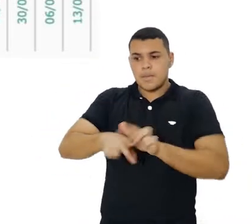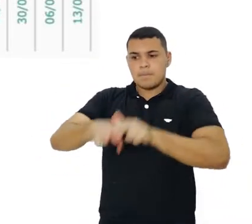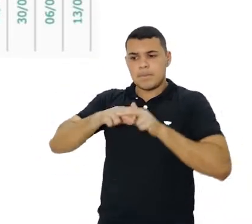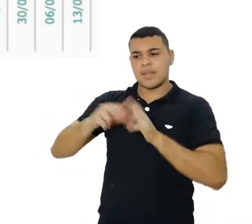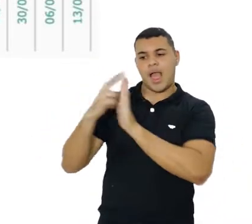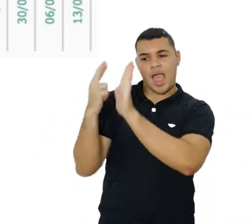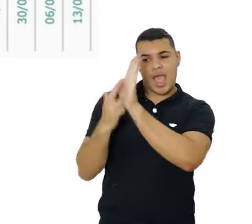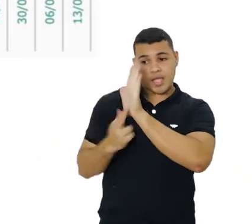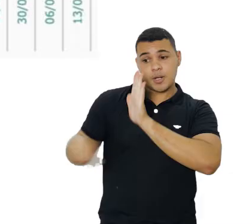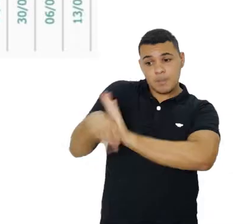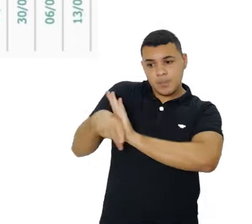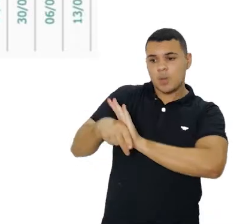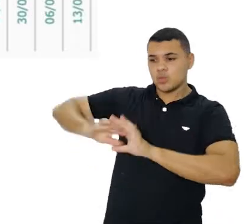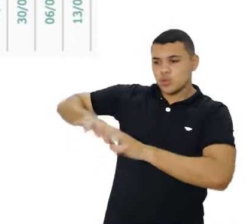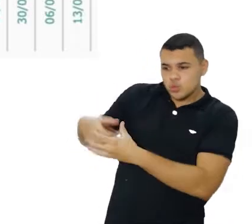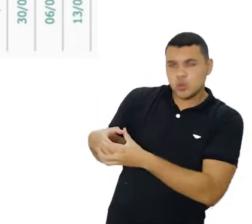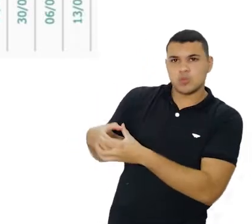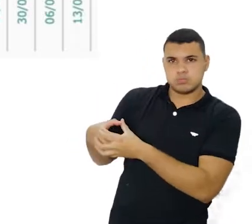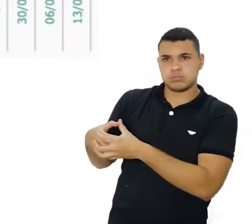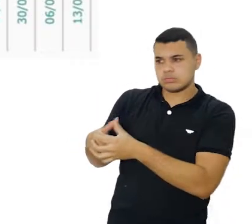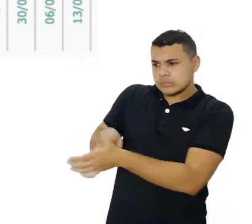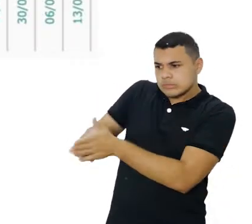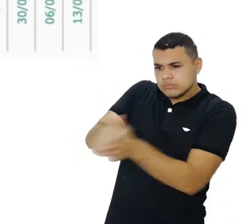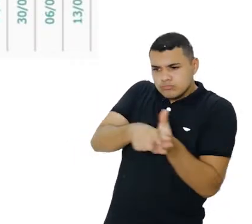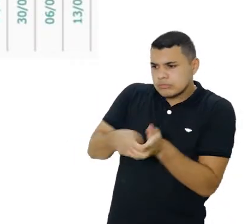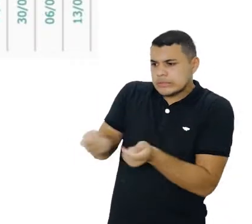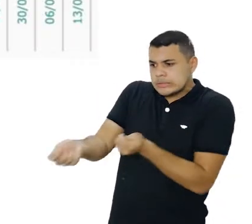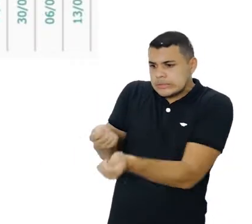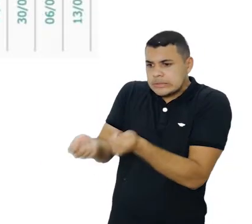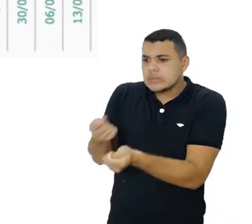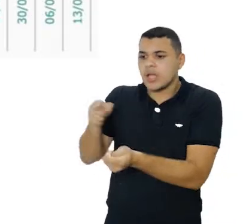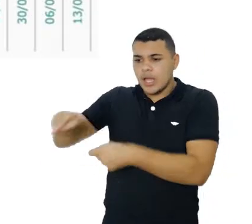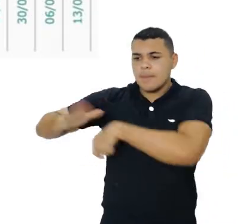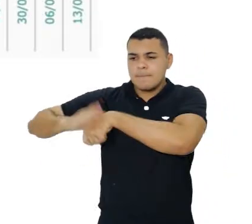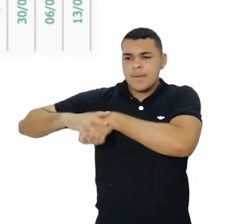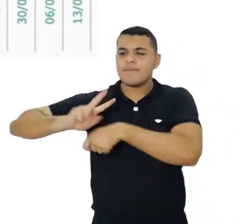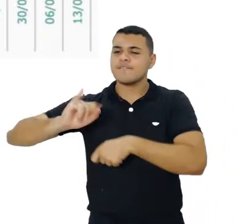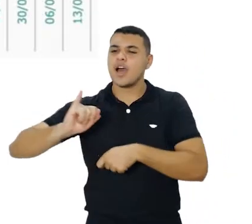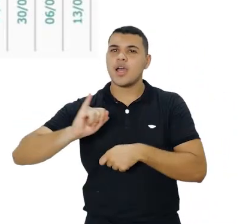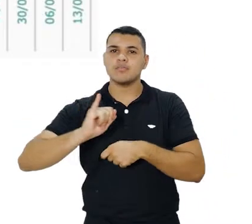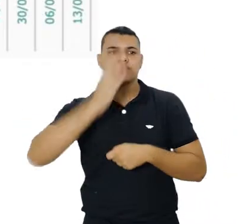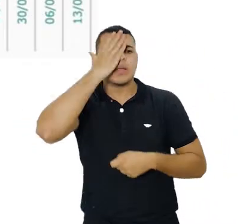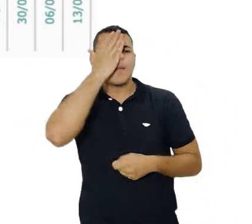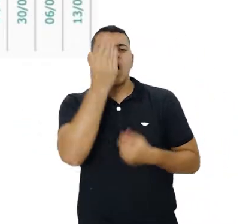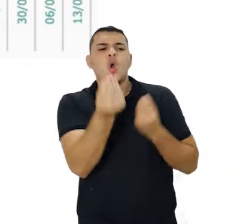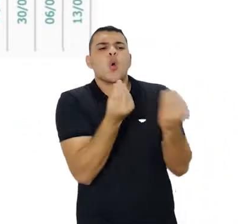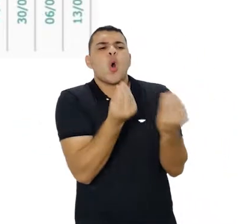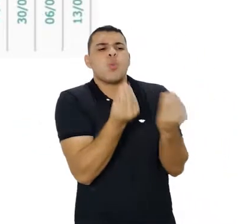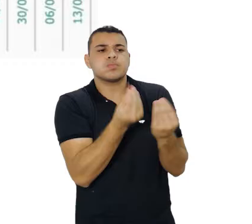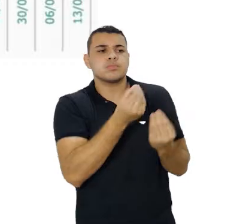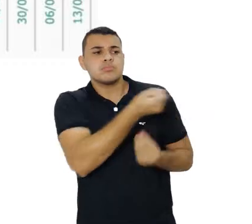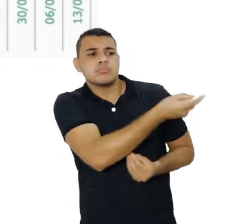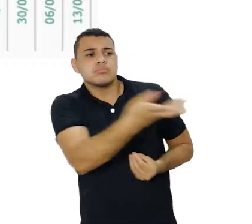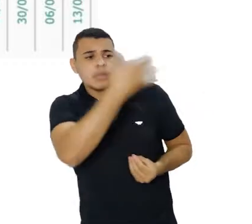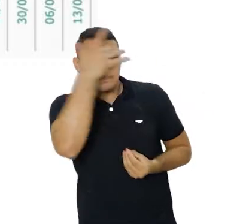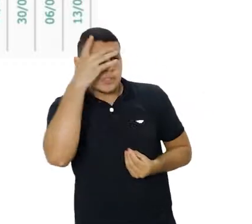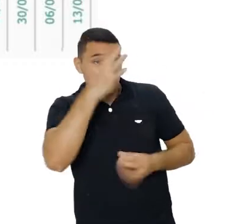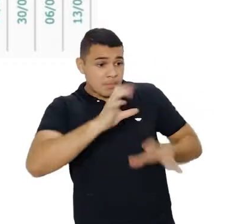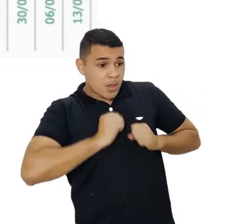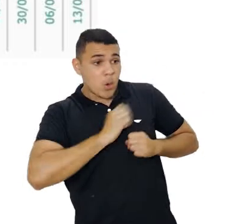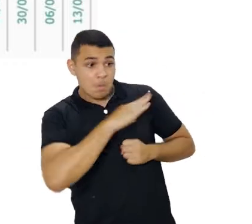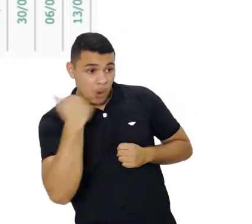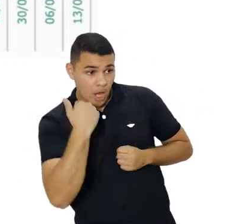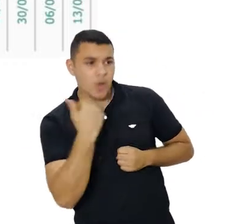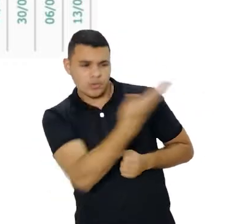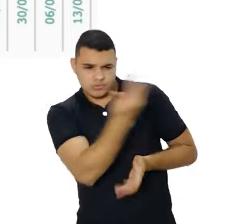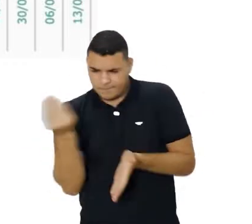com os critérios, né, da vigilância epidemiológica, de confirmação de caso e de confirmação de óbito também.